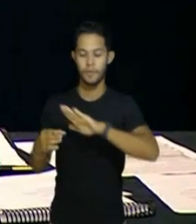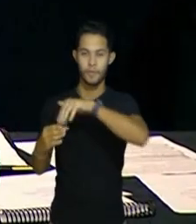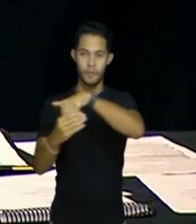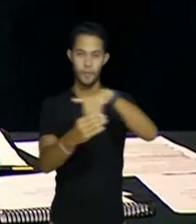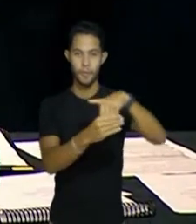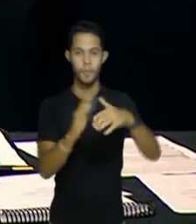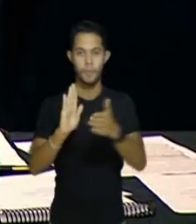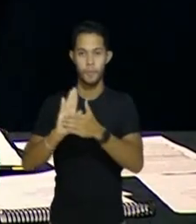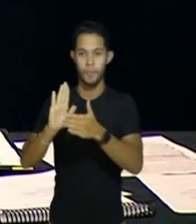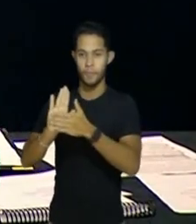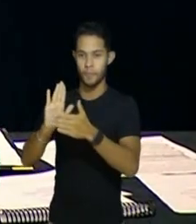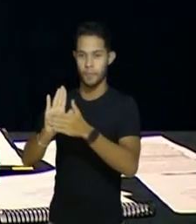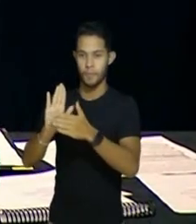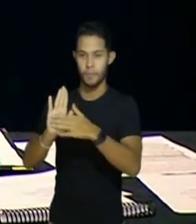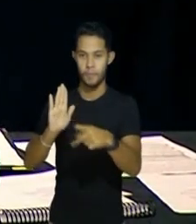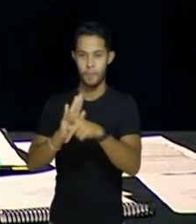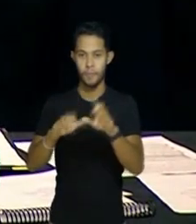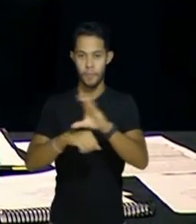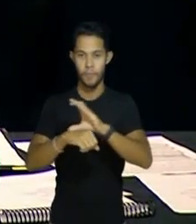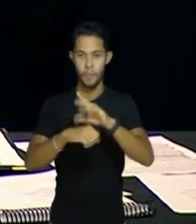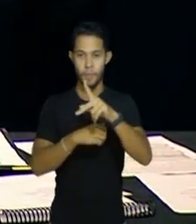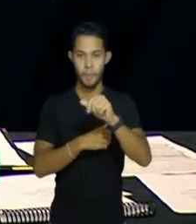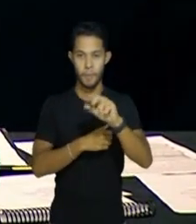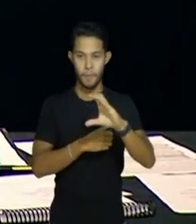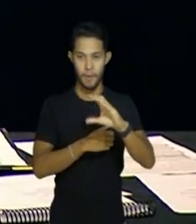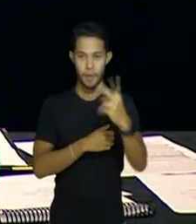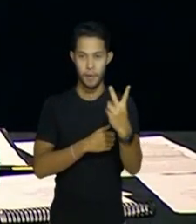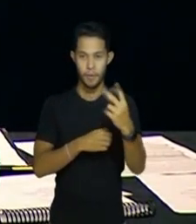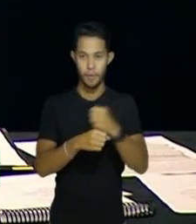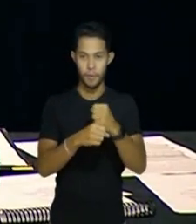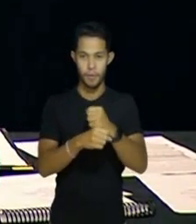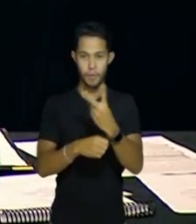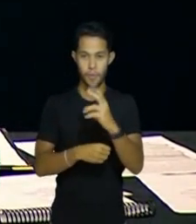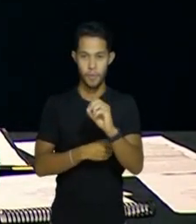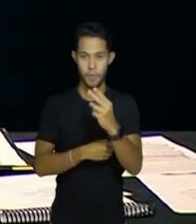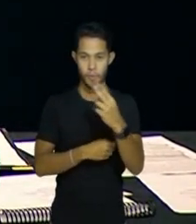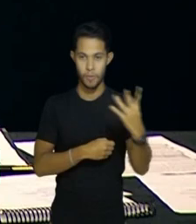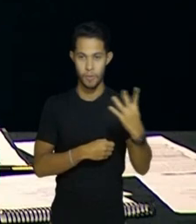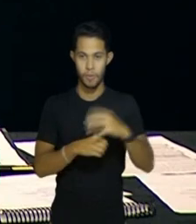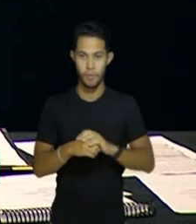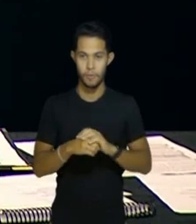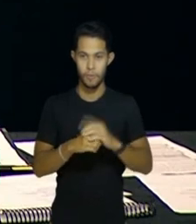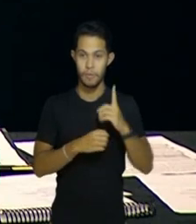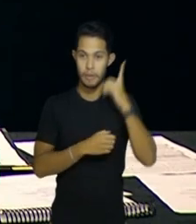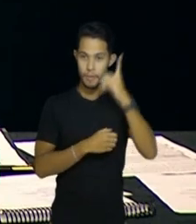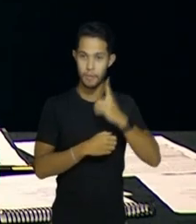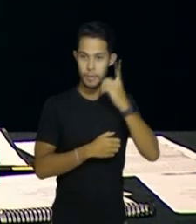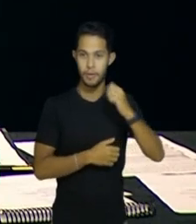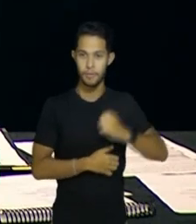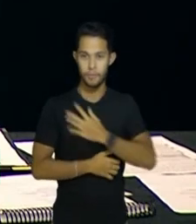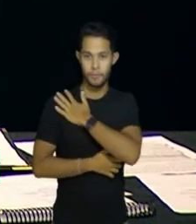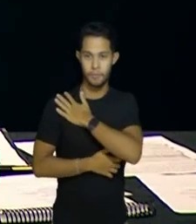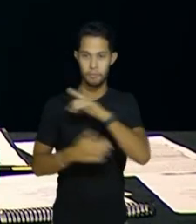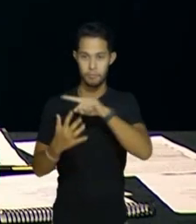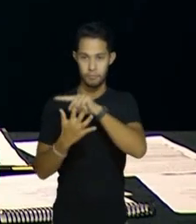de emenda à Constituição, PEC 2/2024, autoria deputado Napoleão Bernardes e outros, altera o artigo